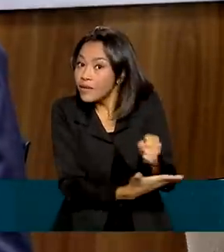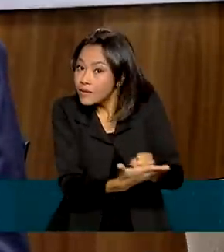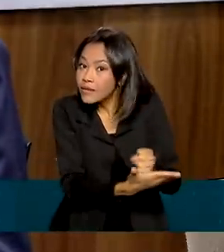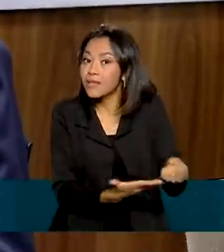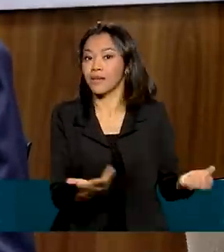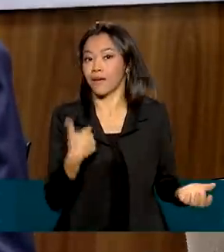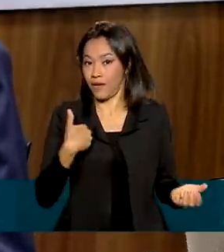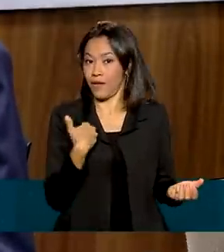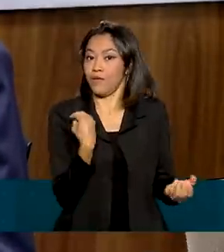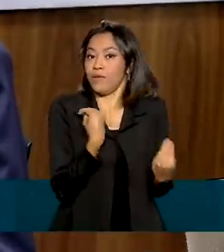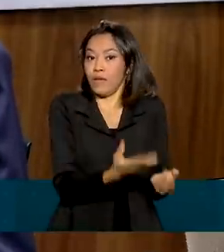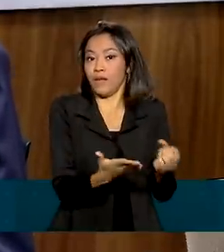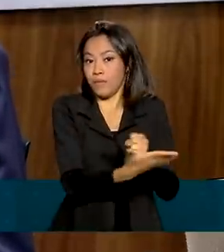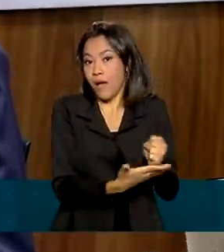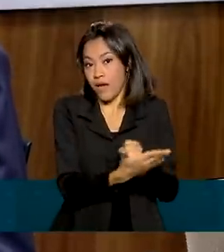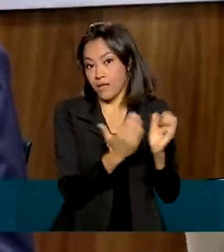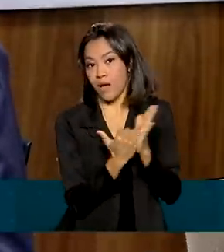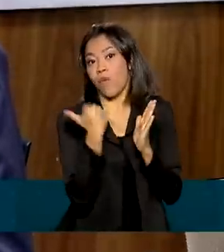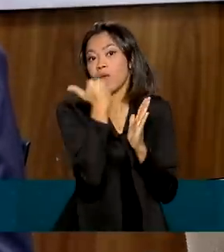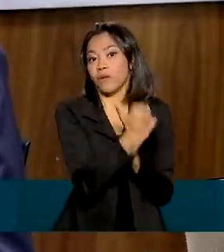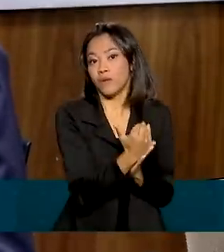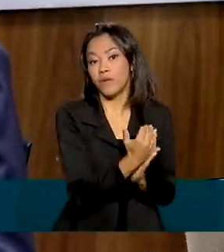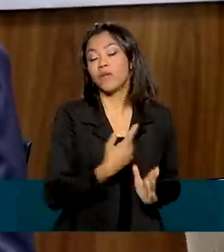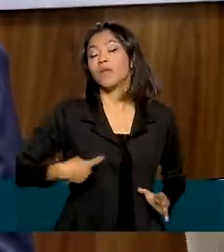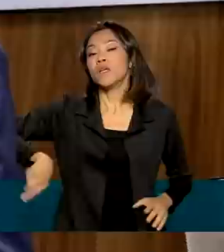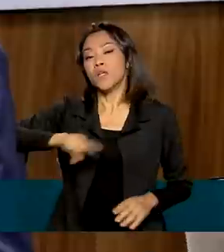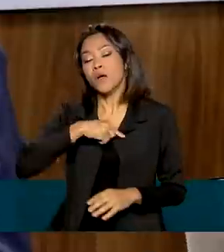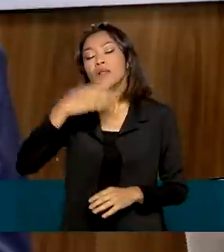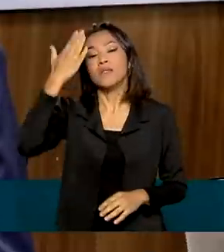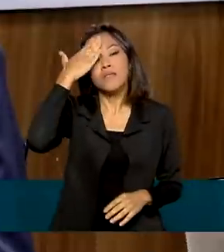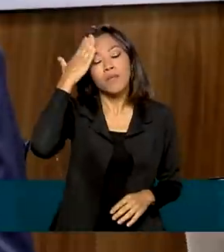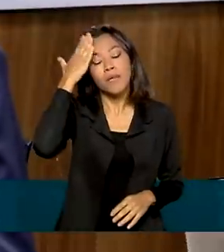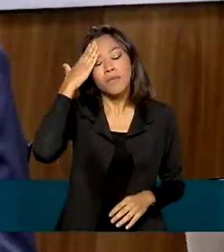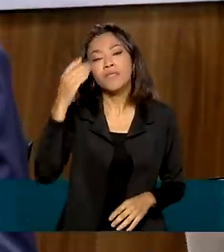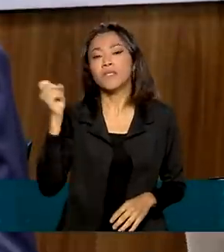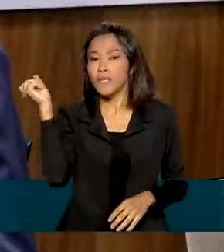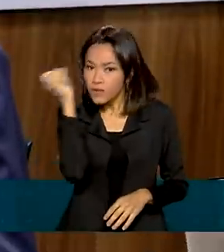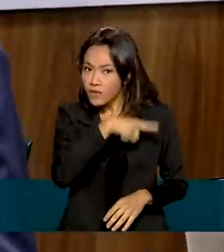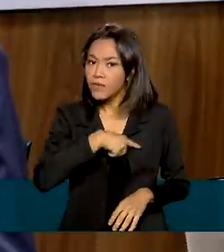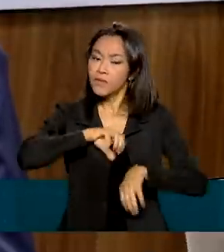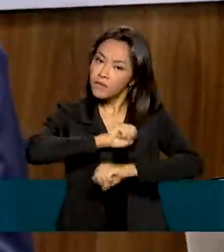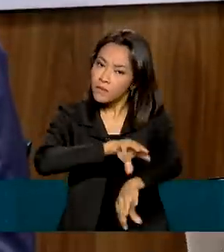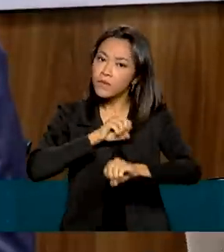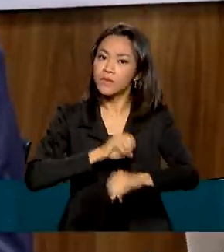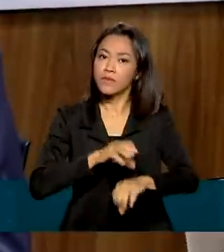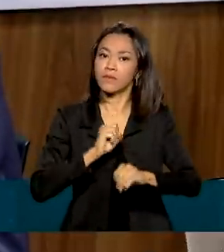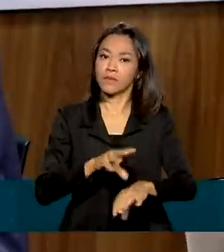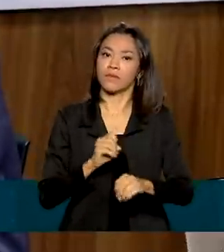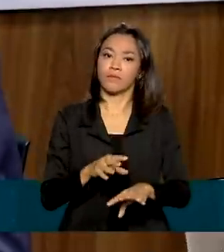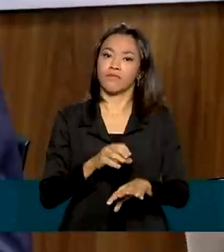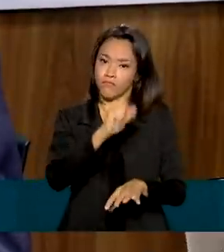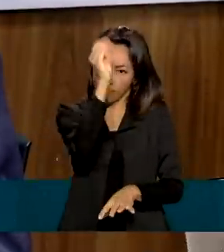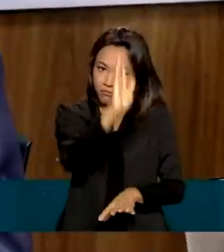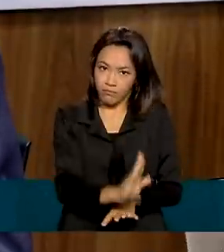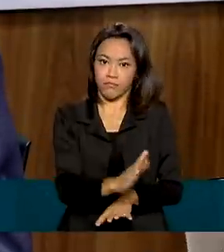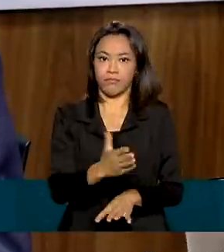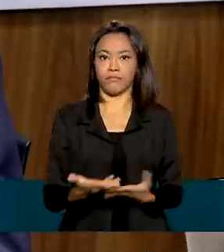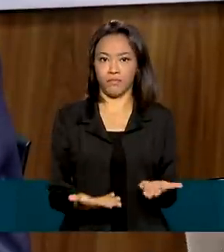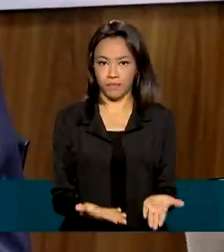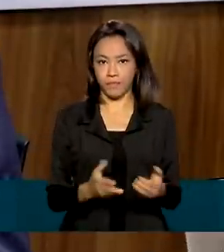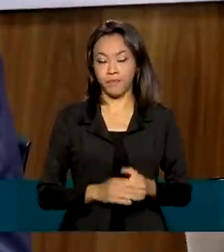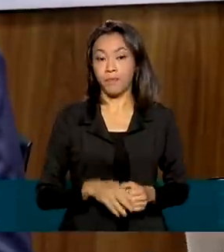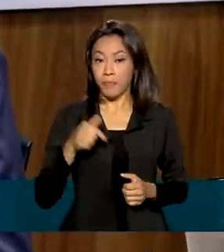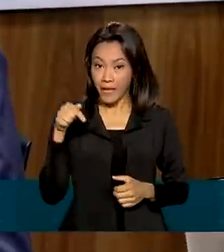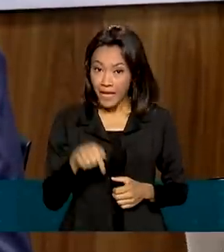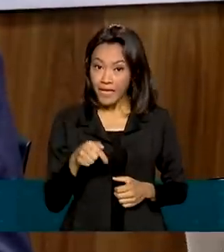e nós sabemos da dificuldade que se tem em educar em nosso país e um esse essa